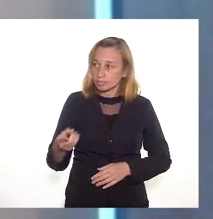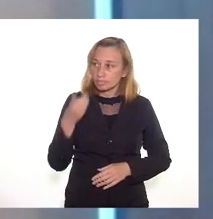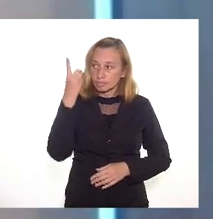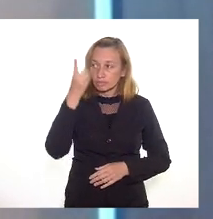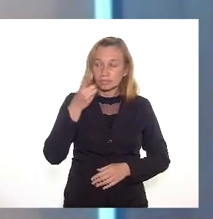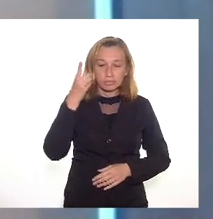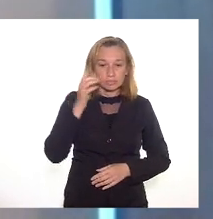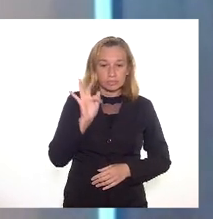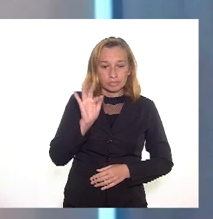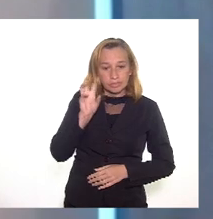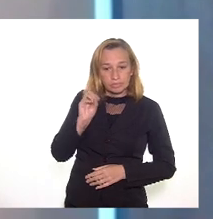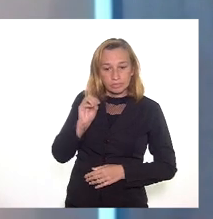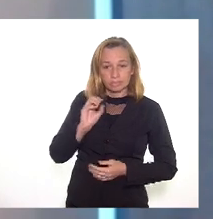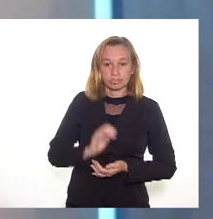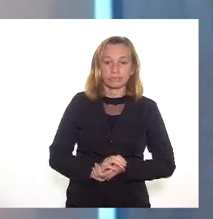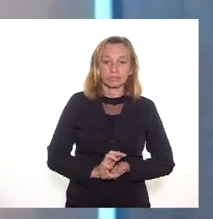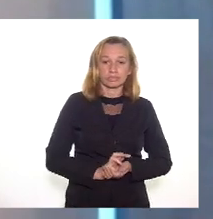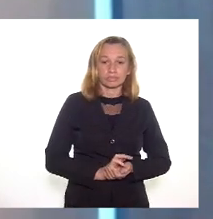deputado Flávio Serafim